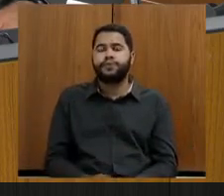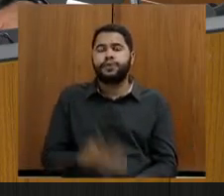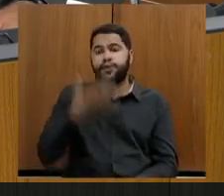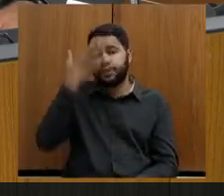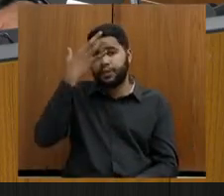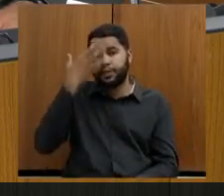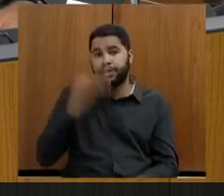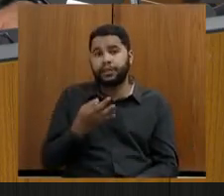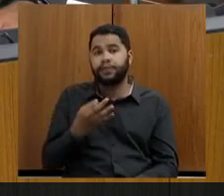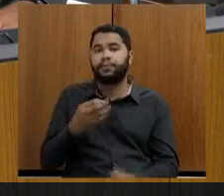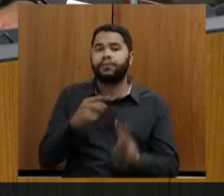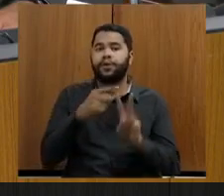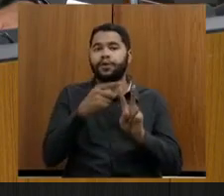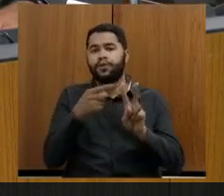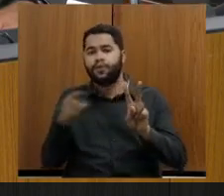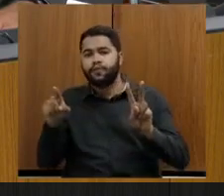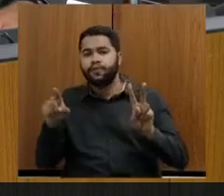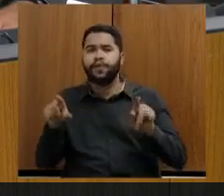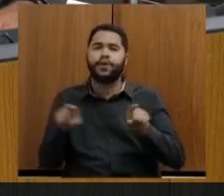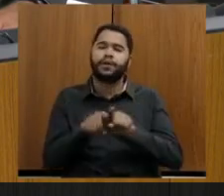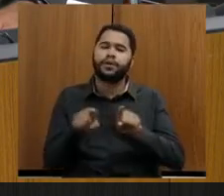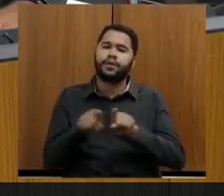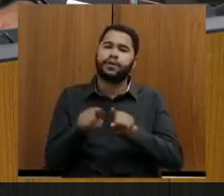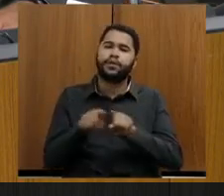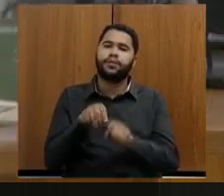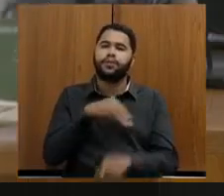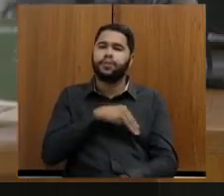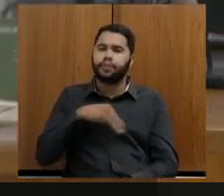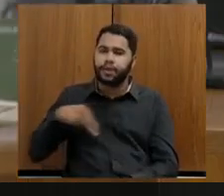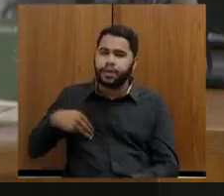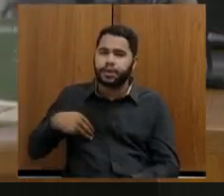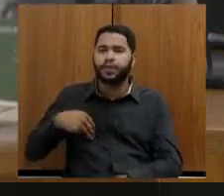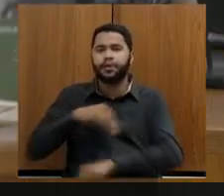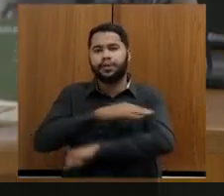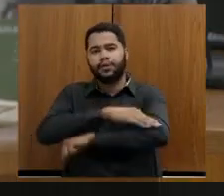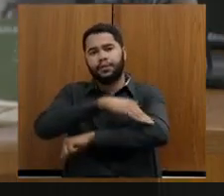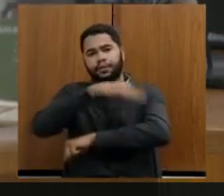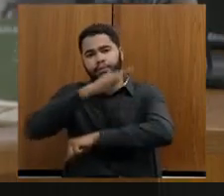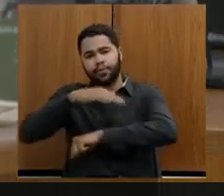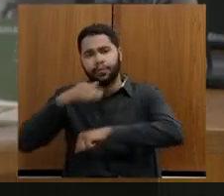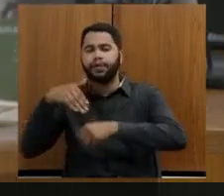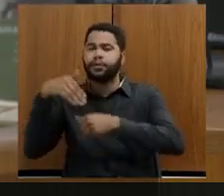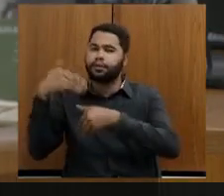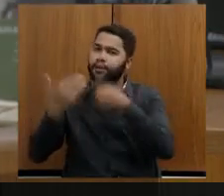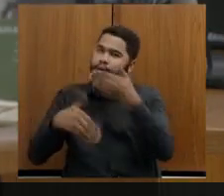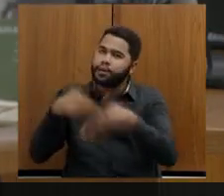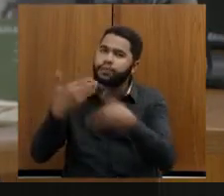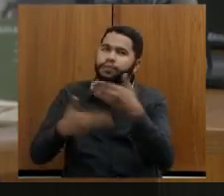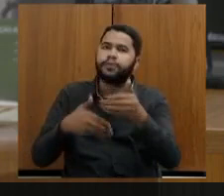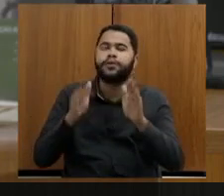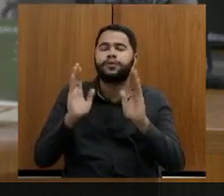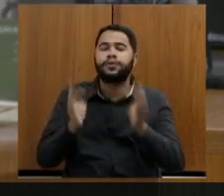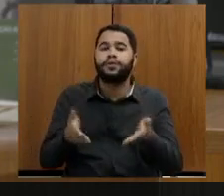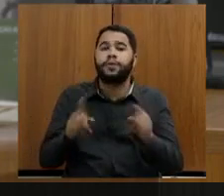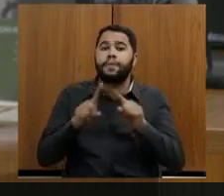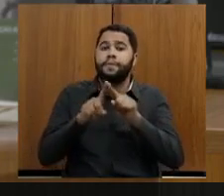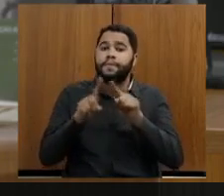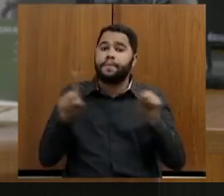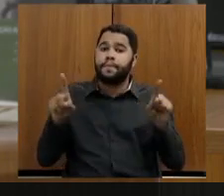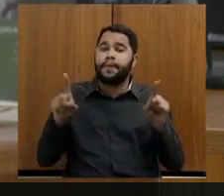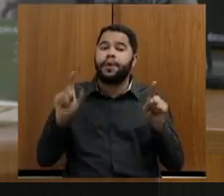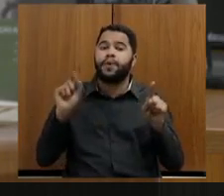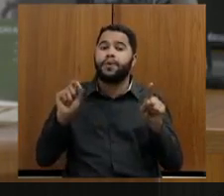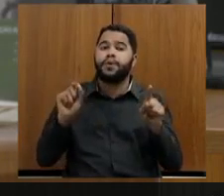entendimento aí com a com a vale né cara com a questão de Mariana Brumadinho já teve um avanço de recurso Mas porquê